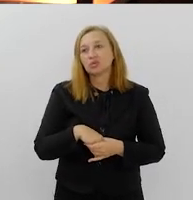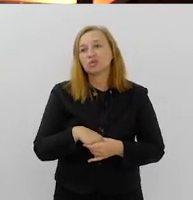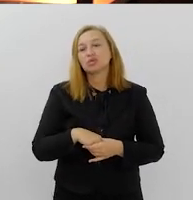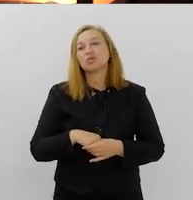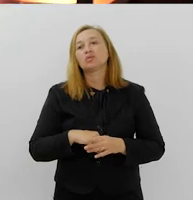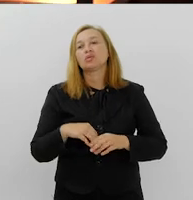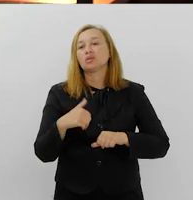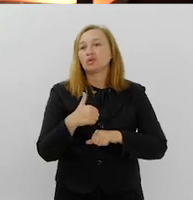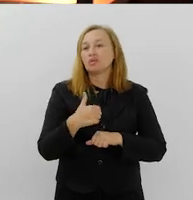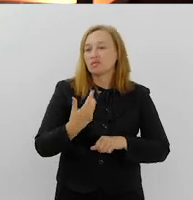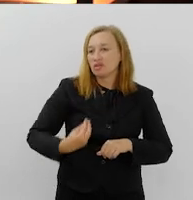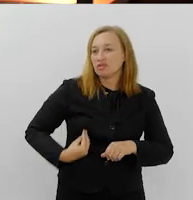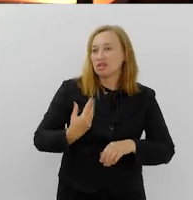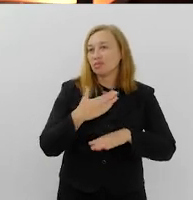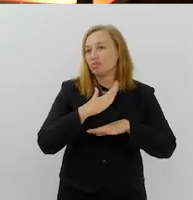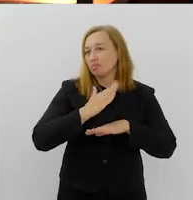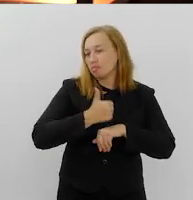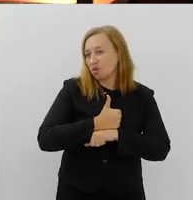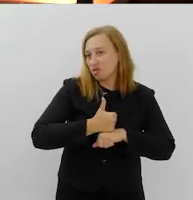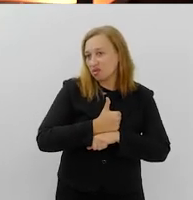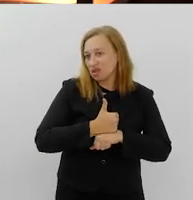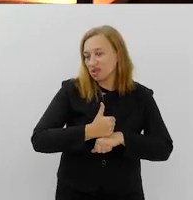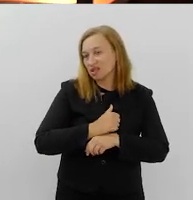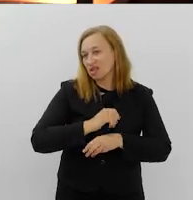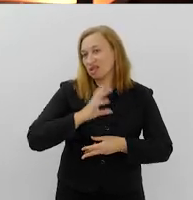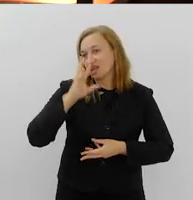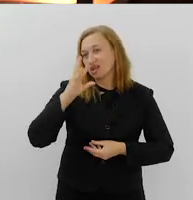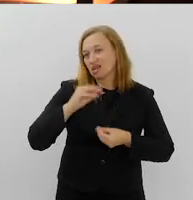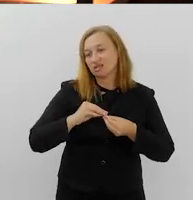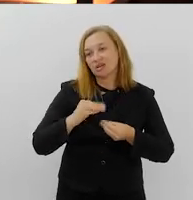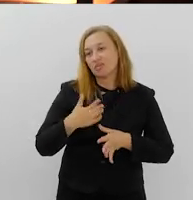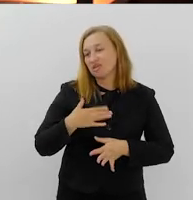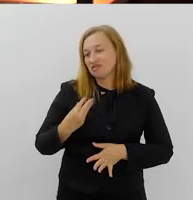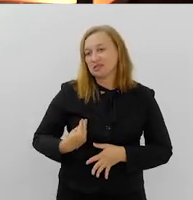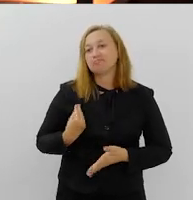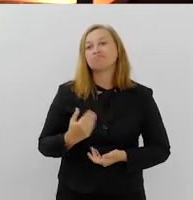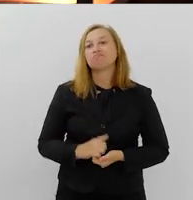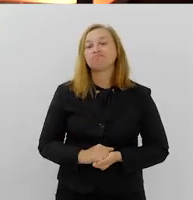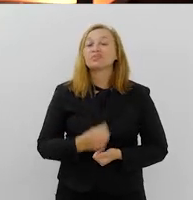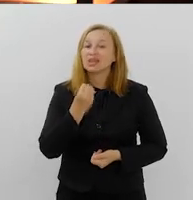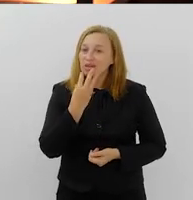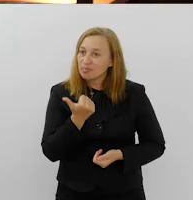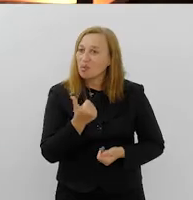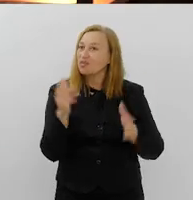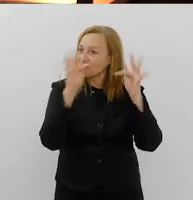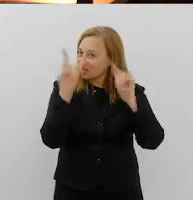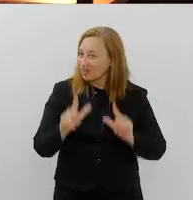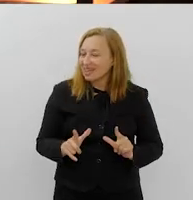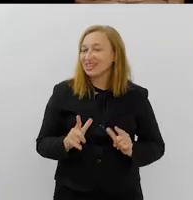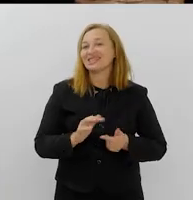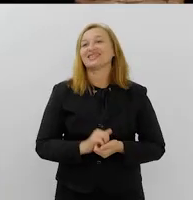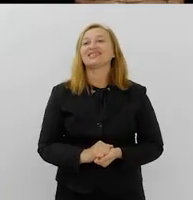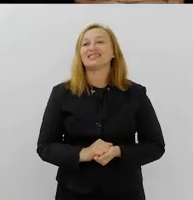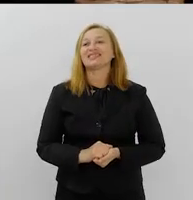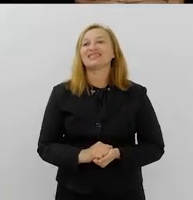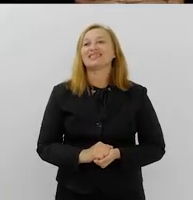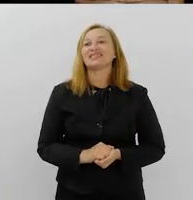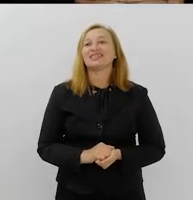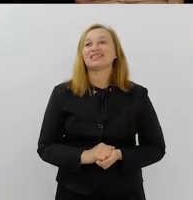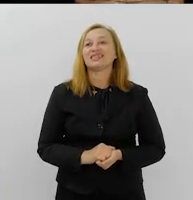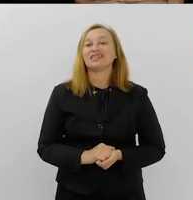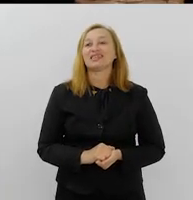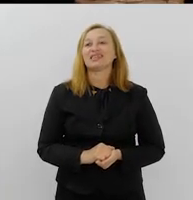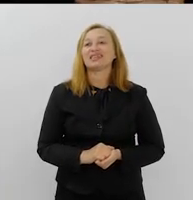meu lado profissional, de forma assim resolutiva na minha vida. Que bom, fico feliz com